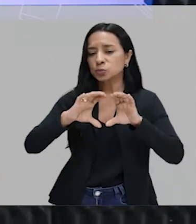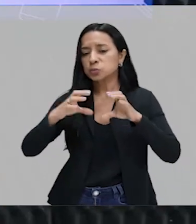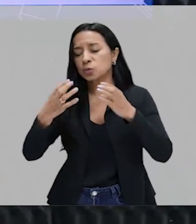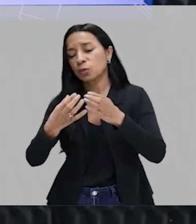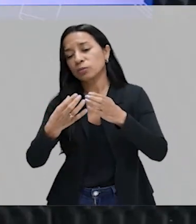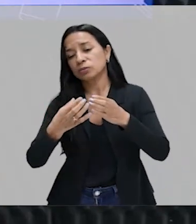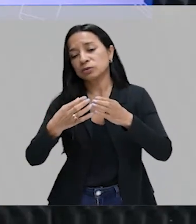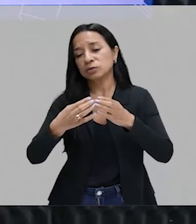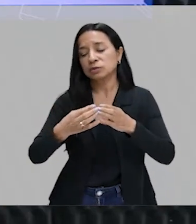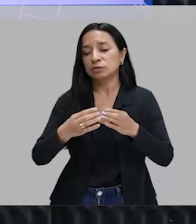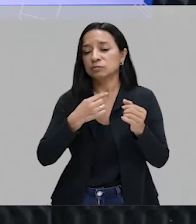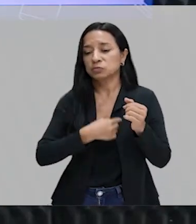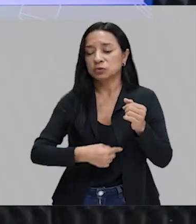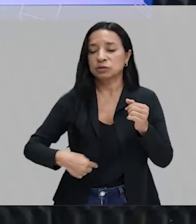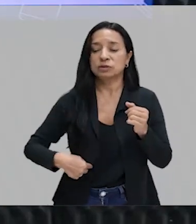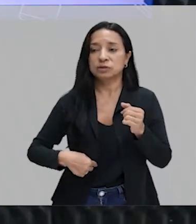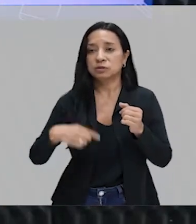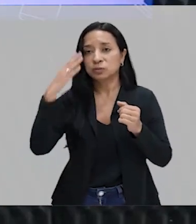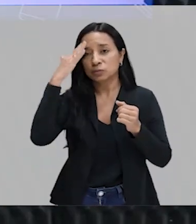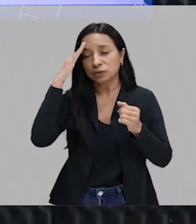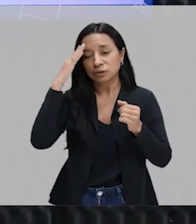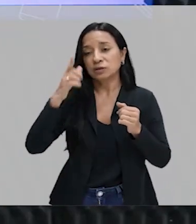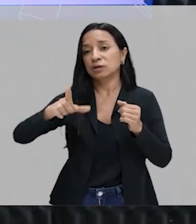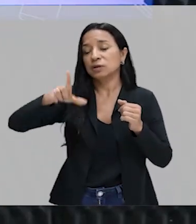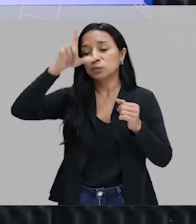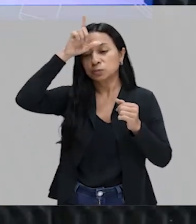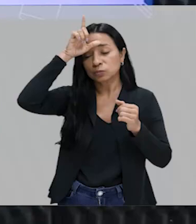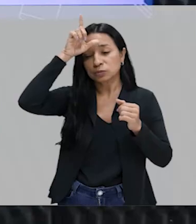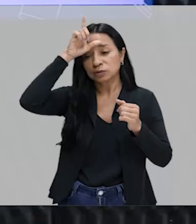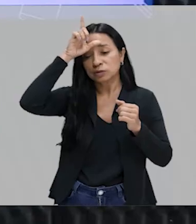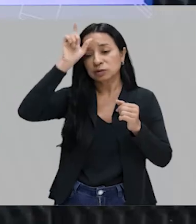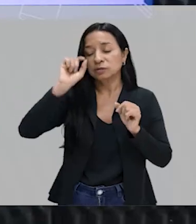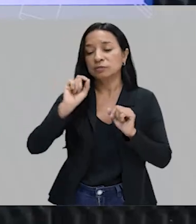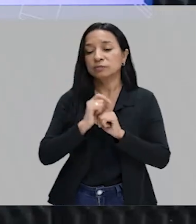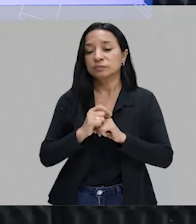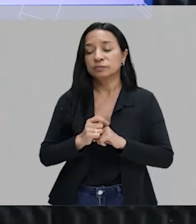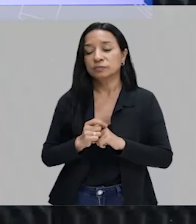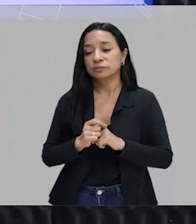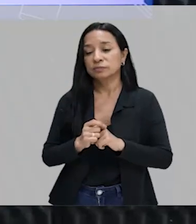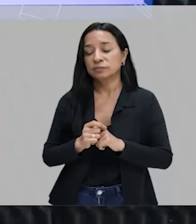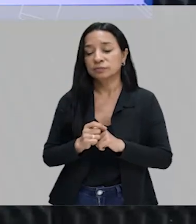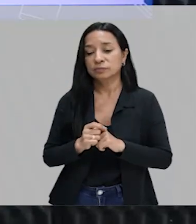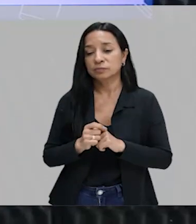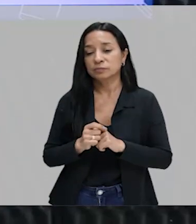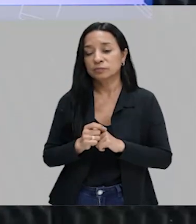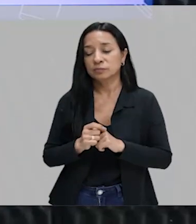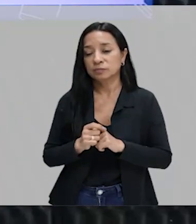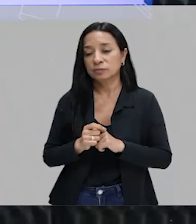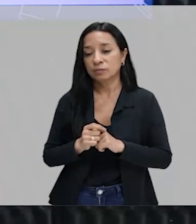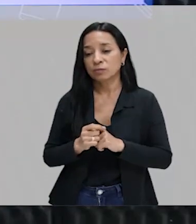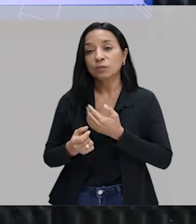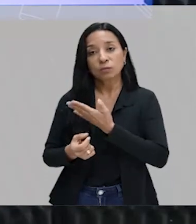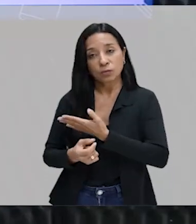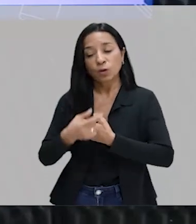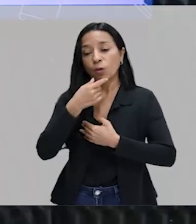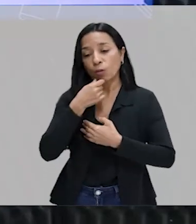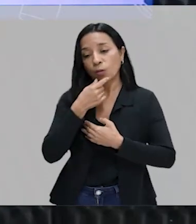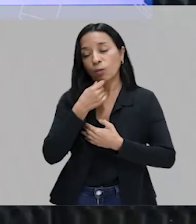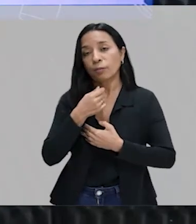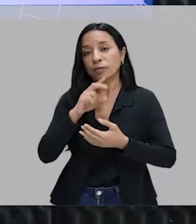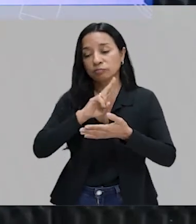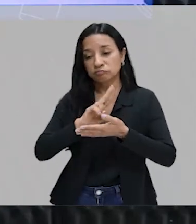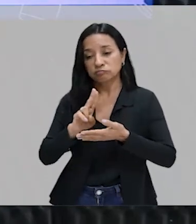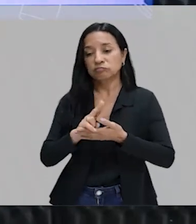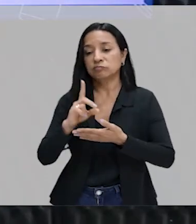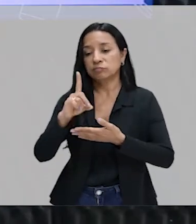chinês. No entender do líder chinês do Partido Comunista, de Deng Xiaoping, a